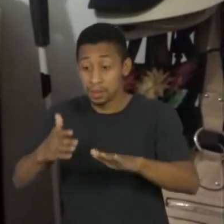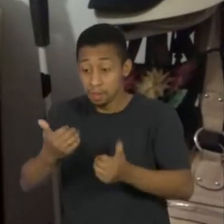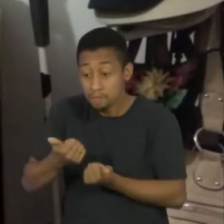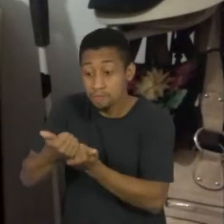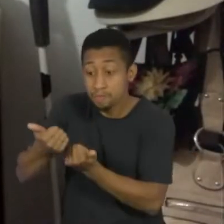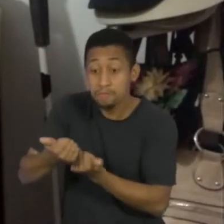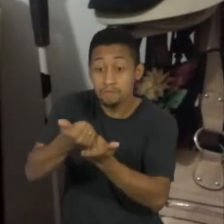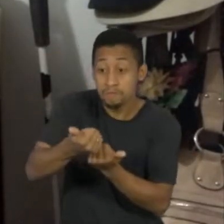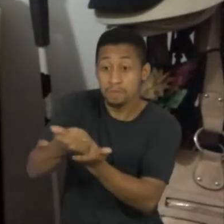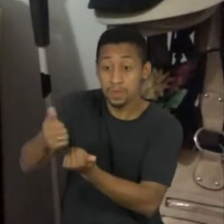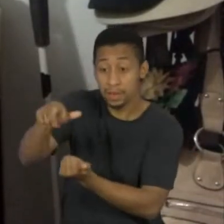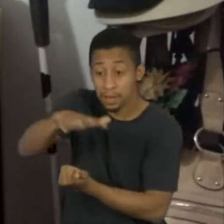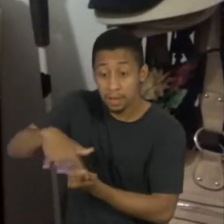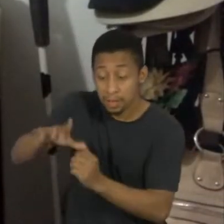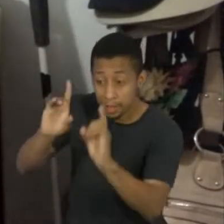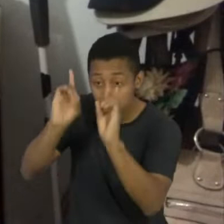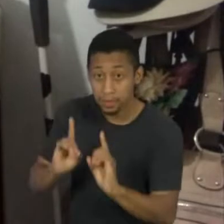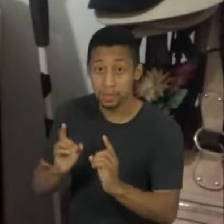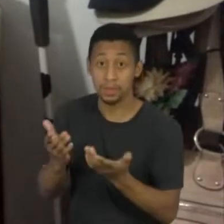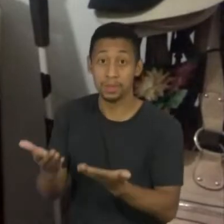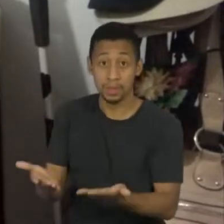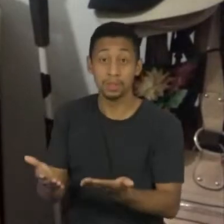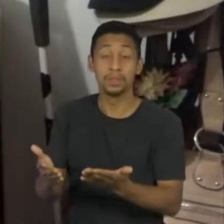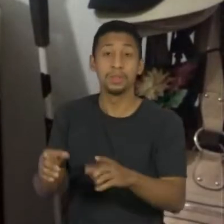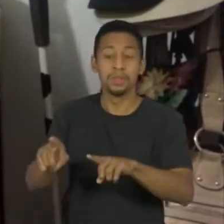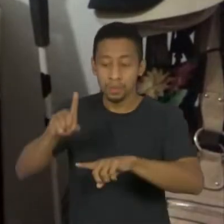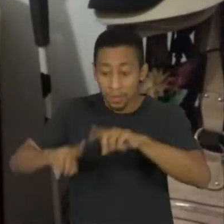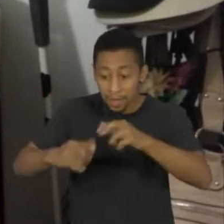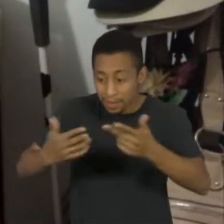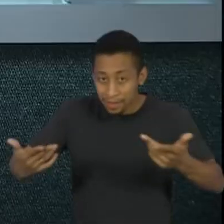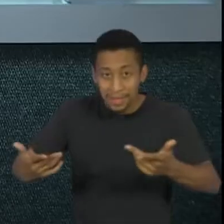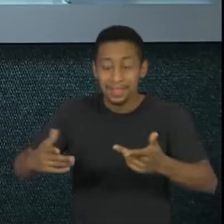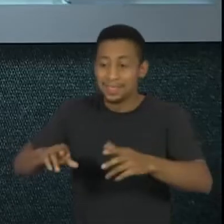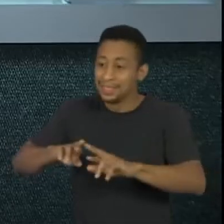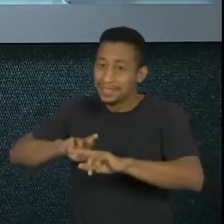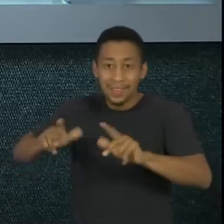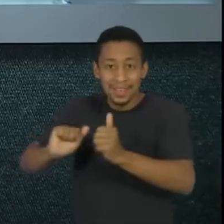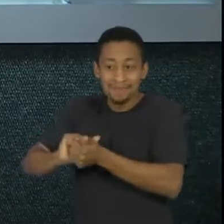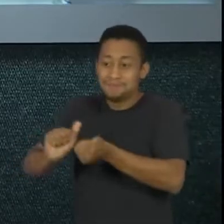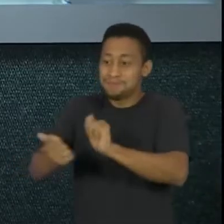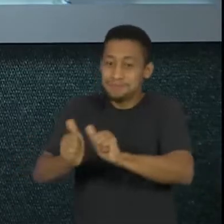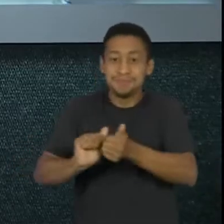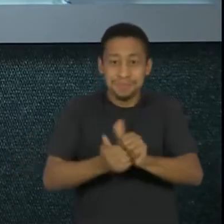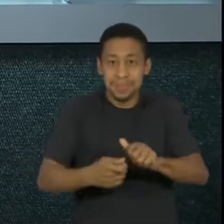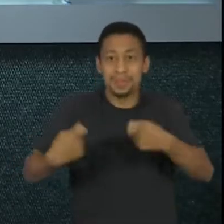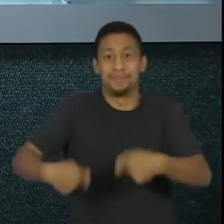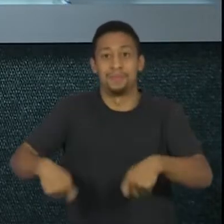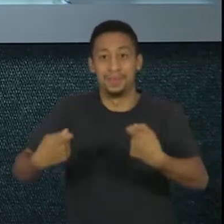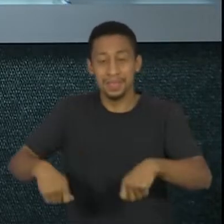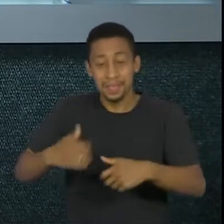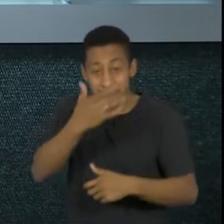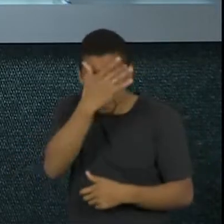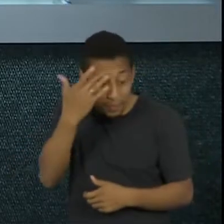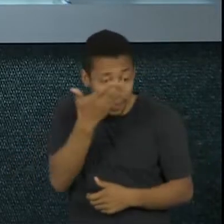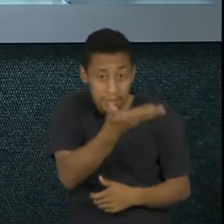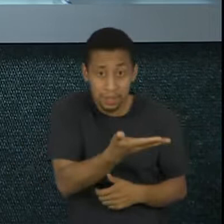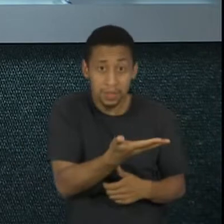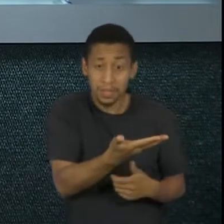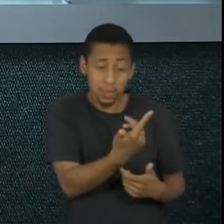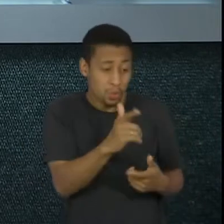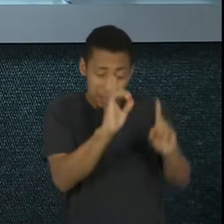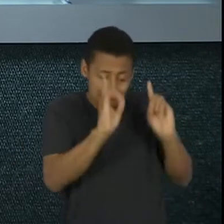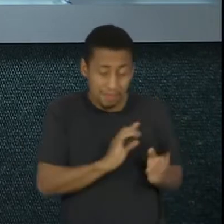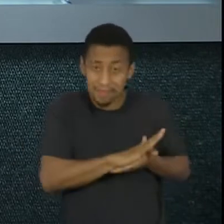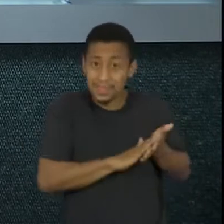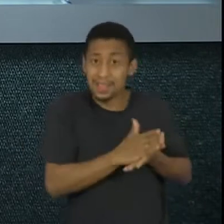um tipo de instrumento que é diferente do trabalhador convencional. Mas mesmo assim, neste momento, não, como você mesmo disse, não